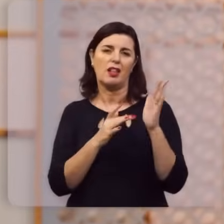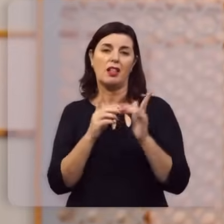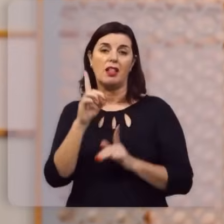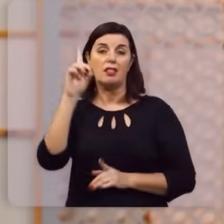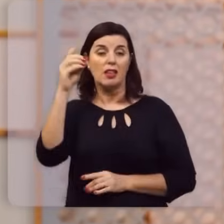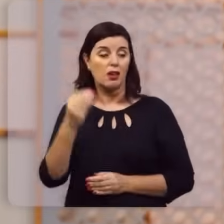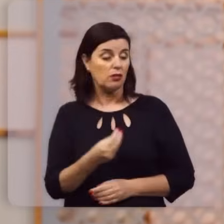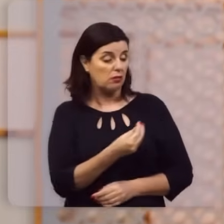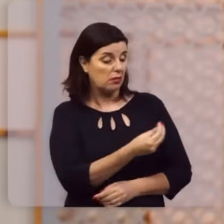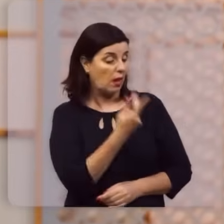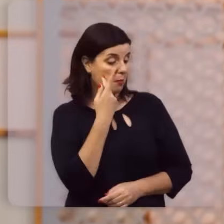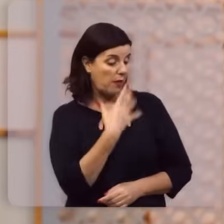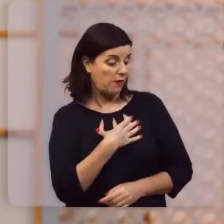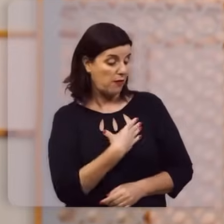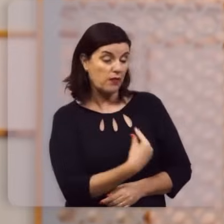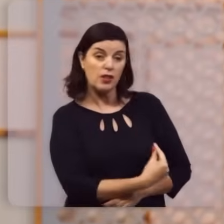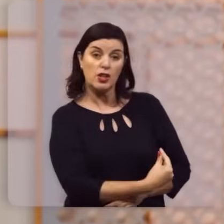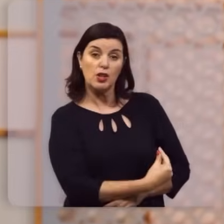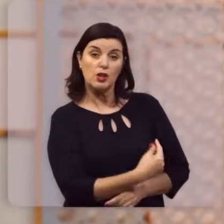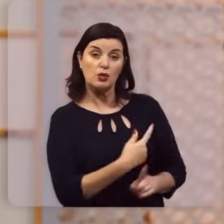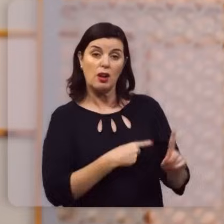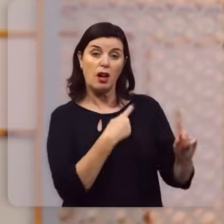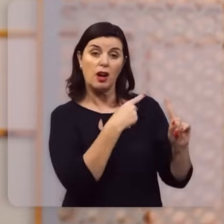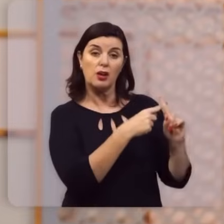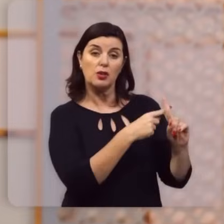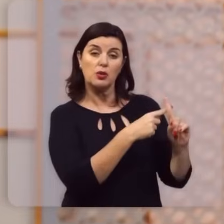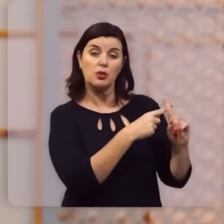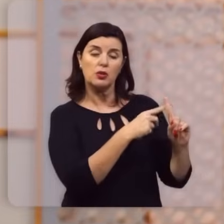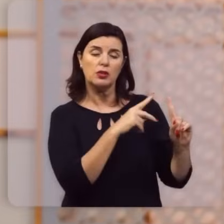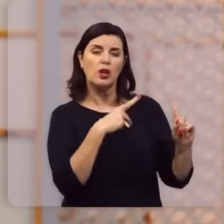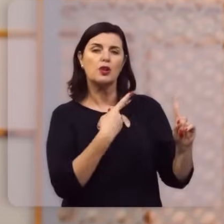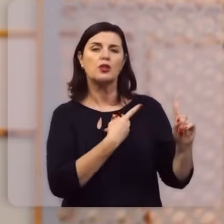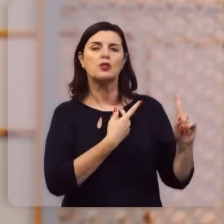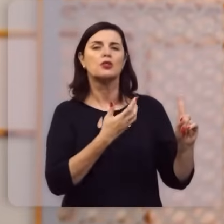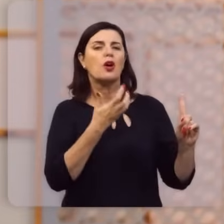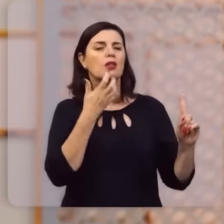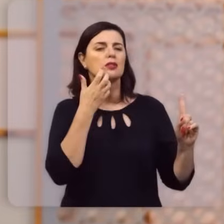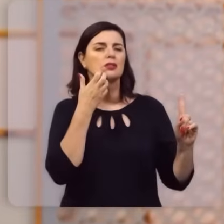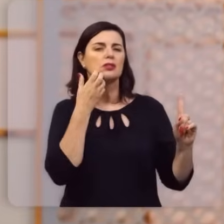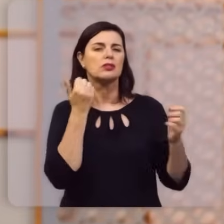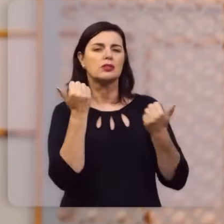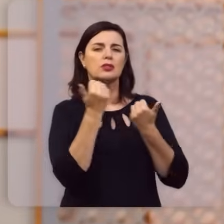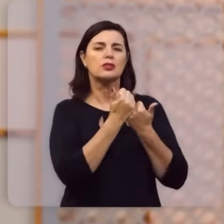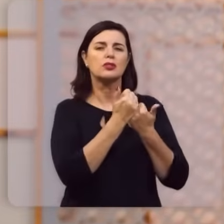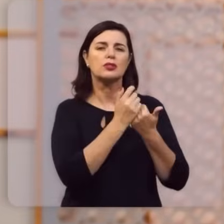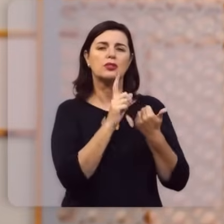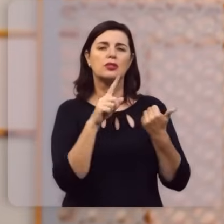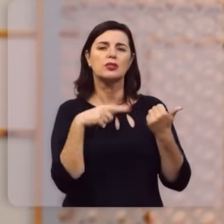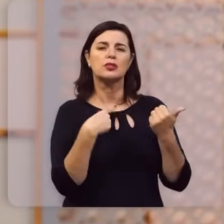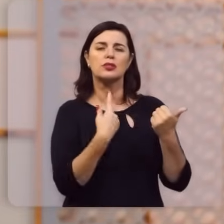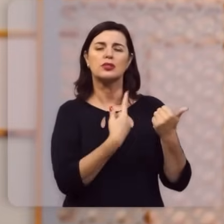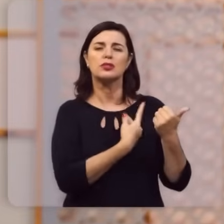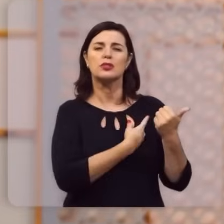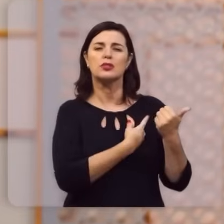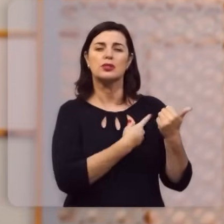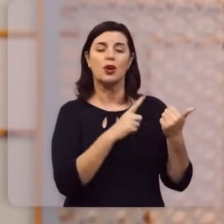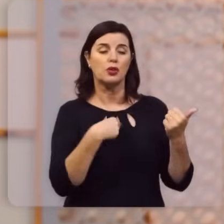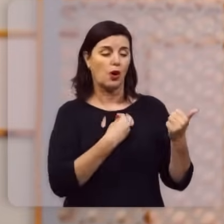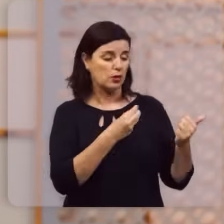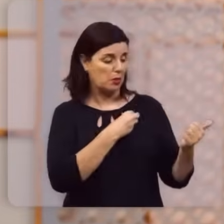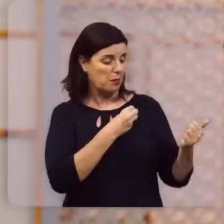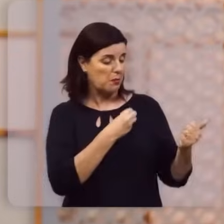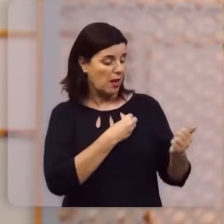transfere para o seu filho na cruz como nosso fiador representante substituto as nossas